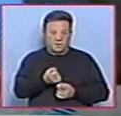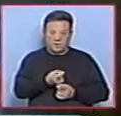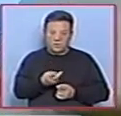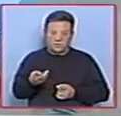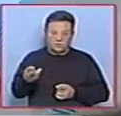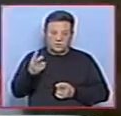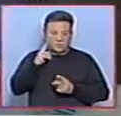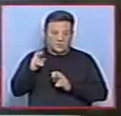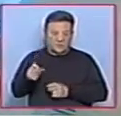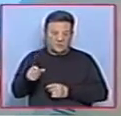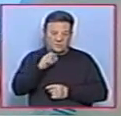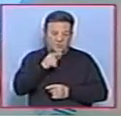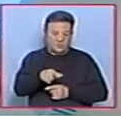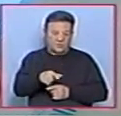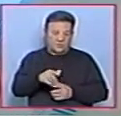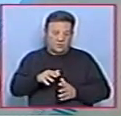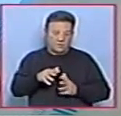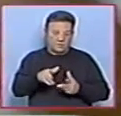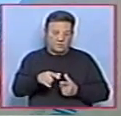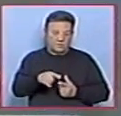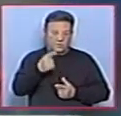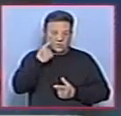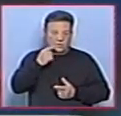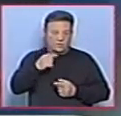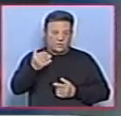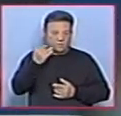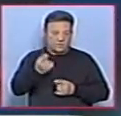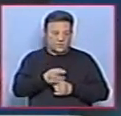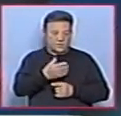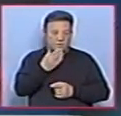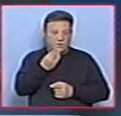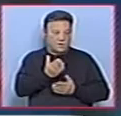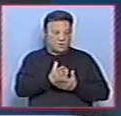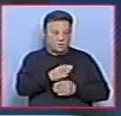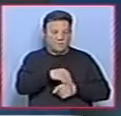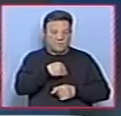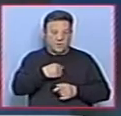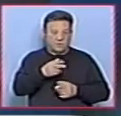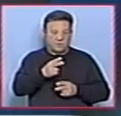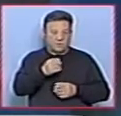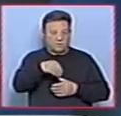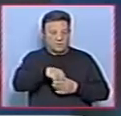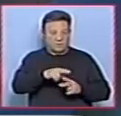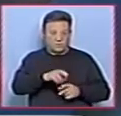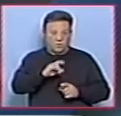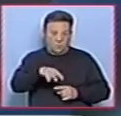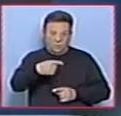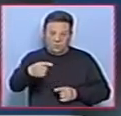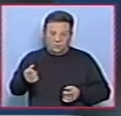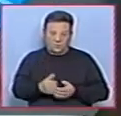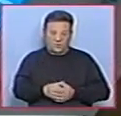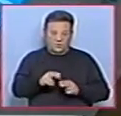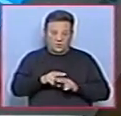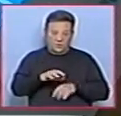que permite o desenvolvimento do conhecimento dos alunos e dos médicos internos ou outros. Os